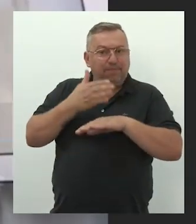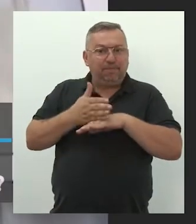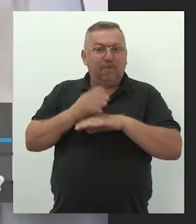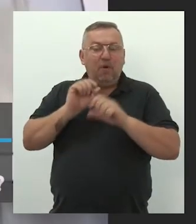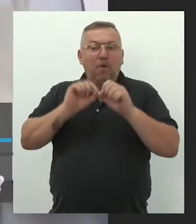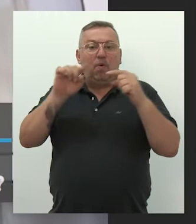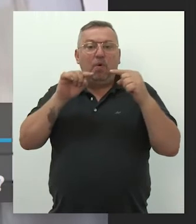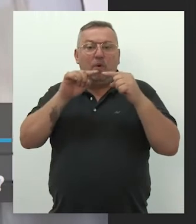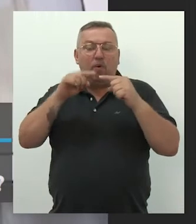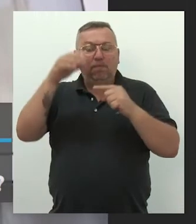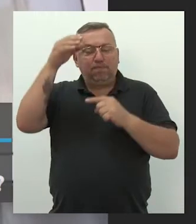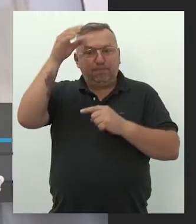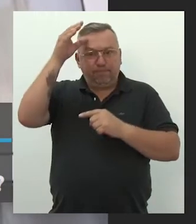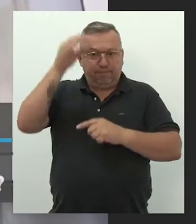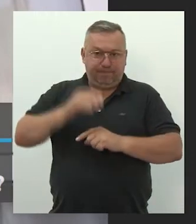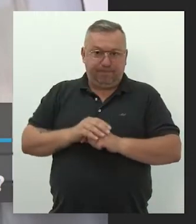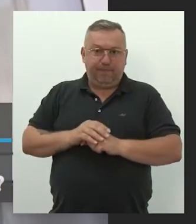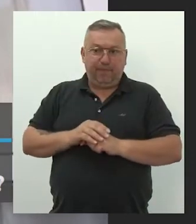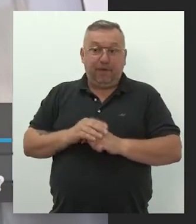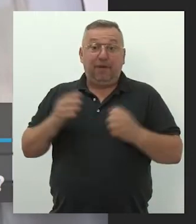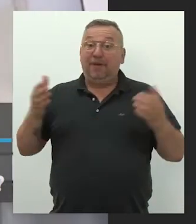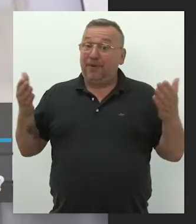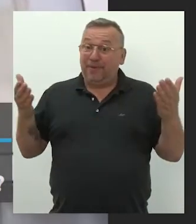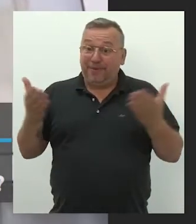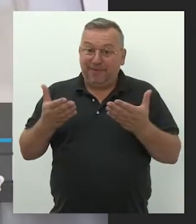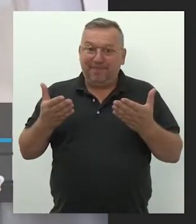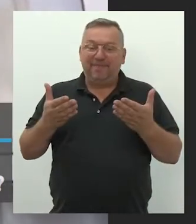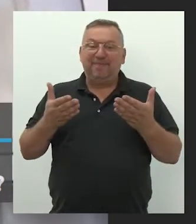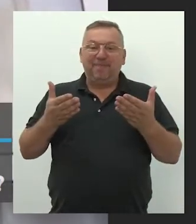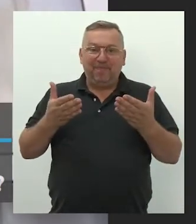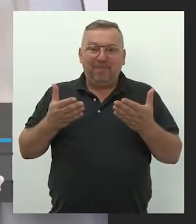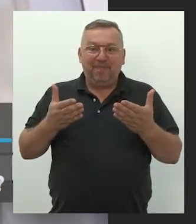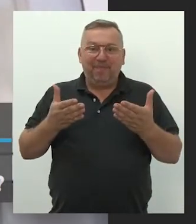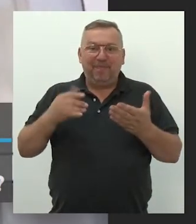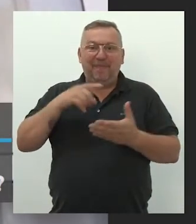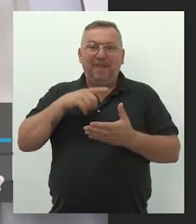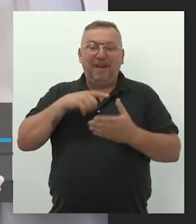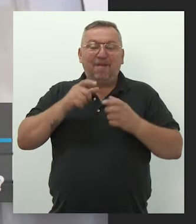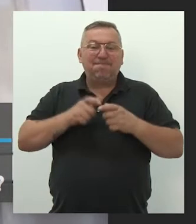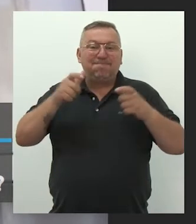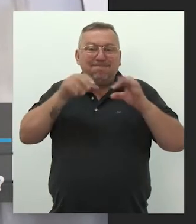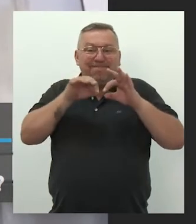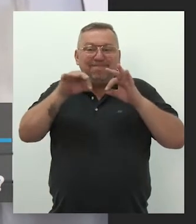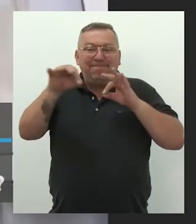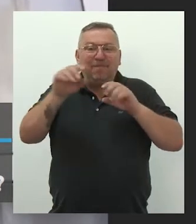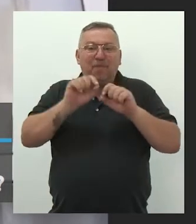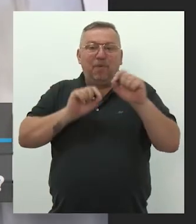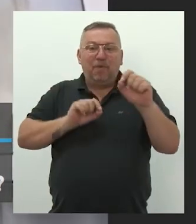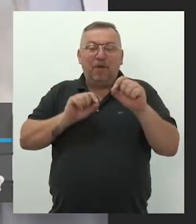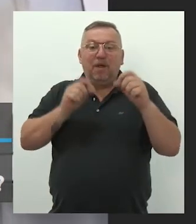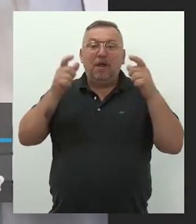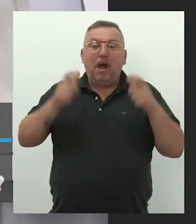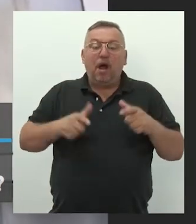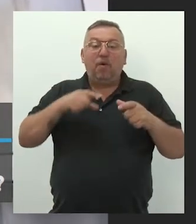o objeto de conhecimento. E hoje será grandezas e medidas onde está